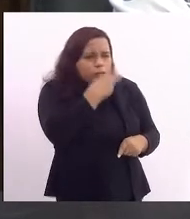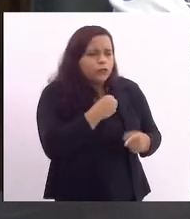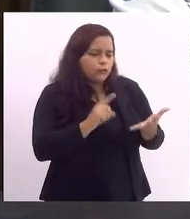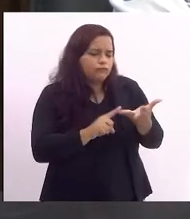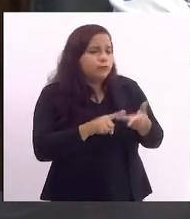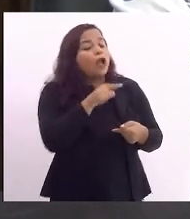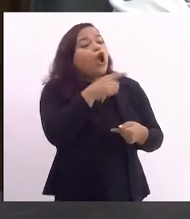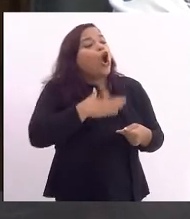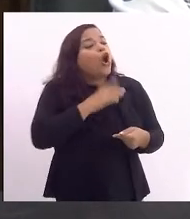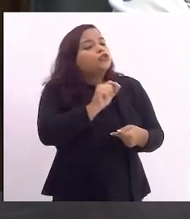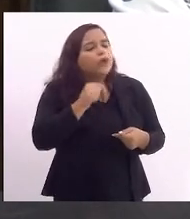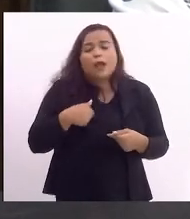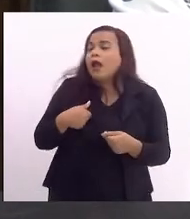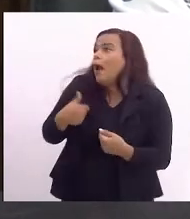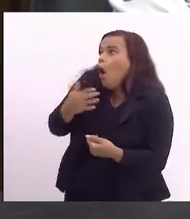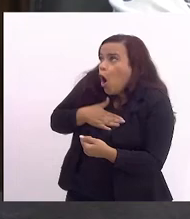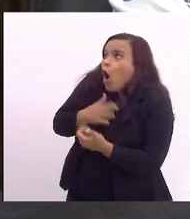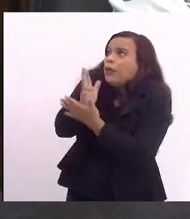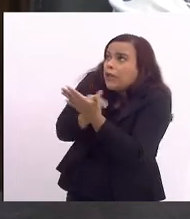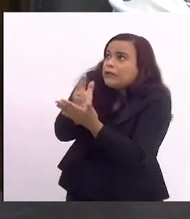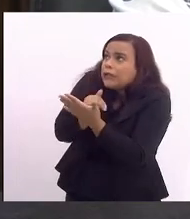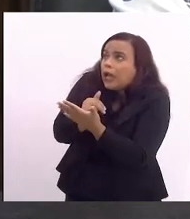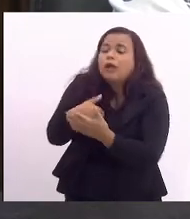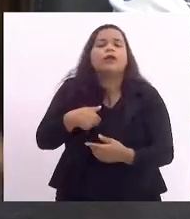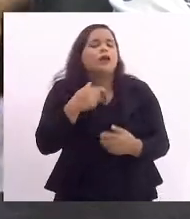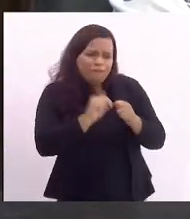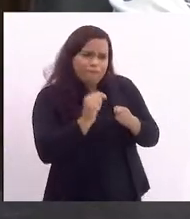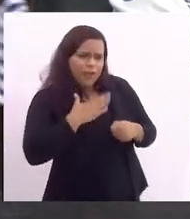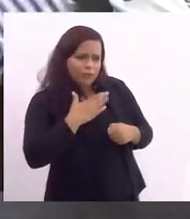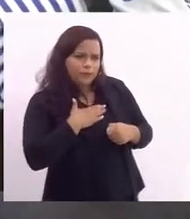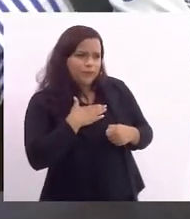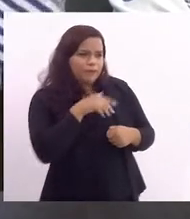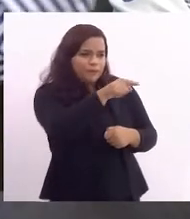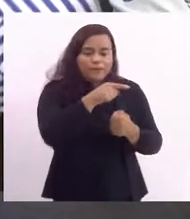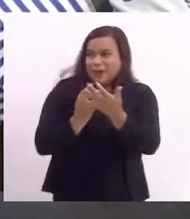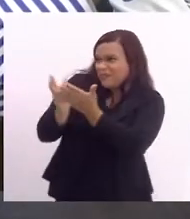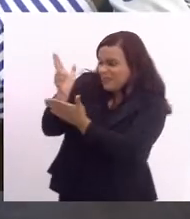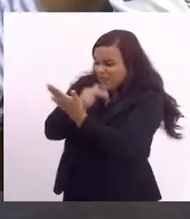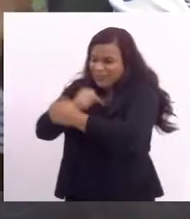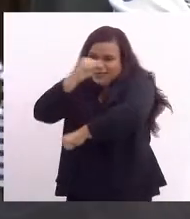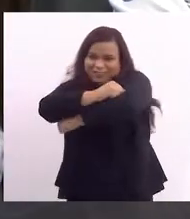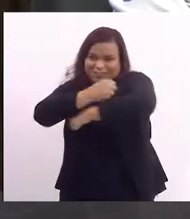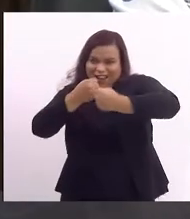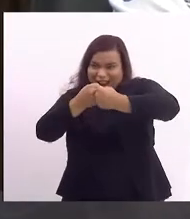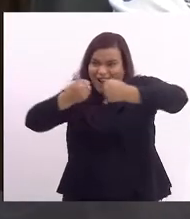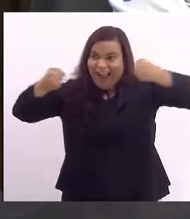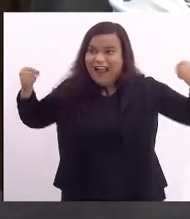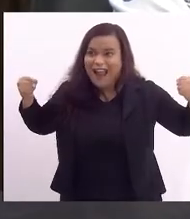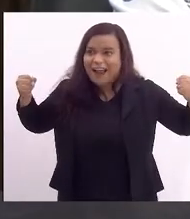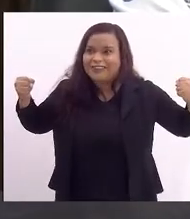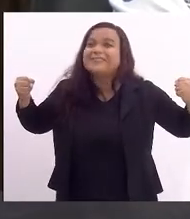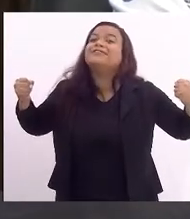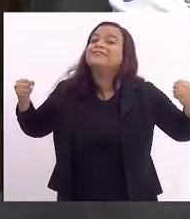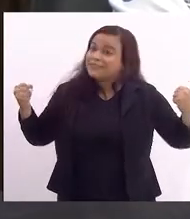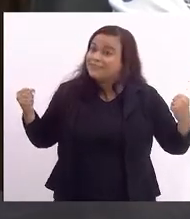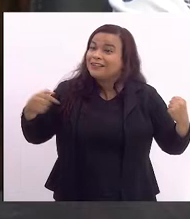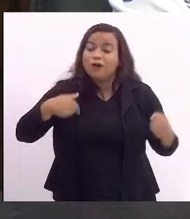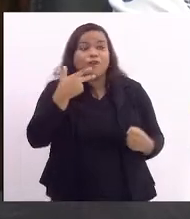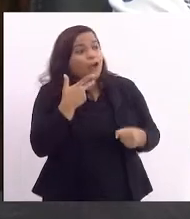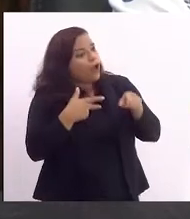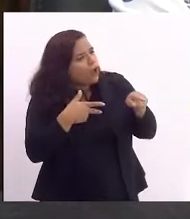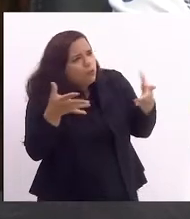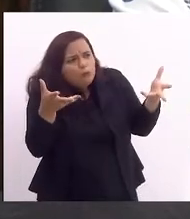gosta de fazer? Eu gosto de desenhar. Então, faz um desenho para mim. Ele desenhou uma janela aberta. Eu falei, tá vendo? Você, além de ser um